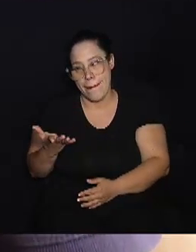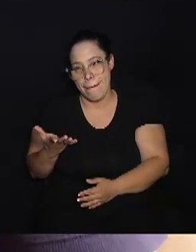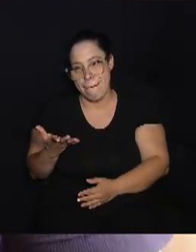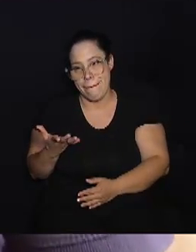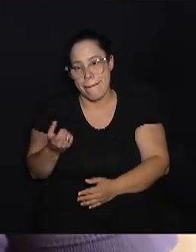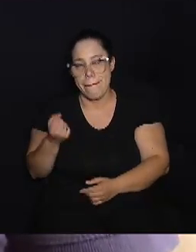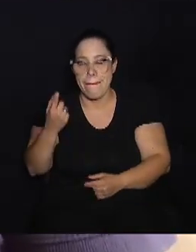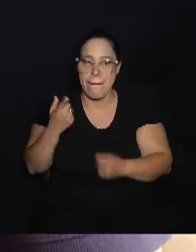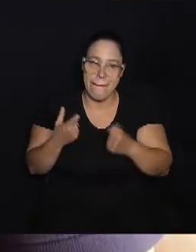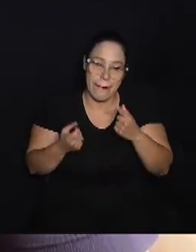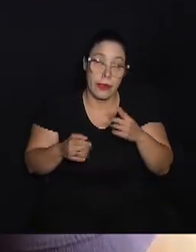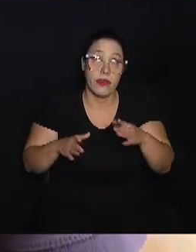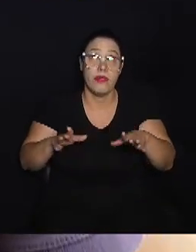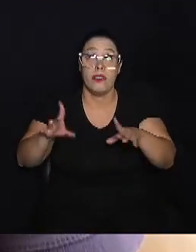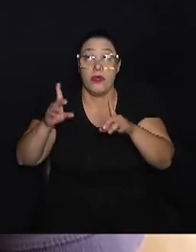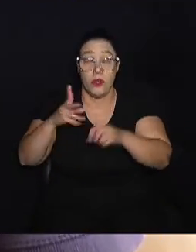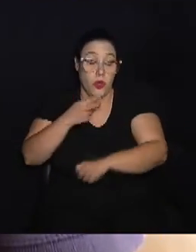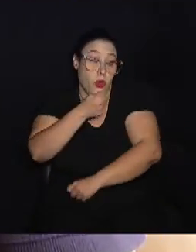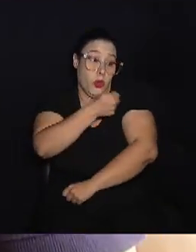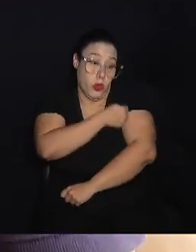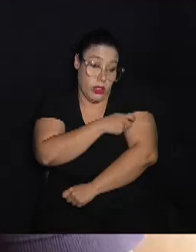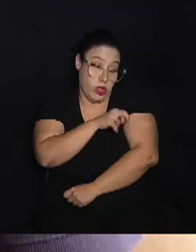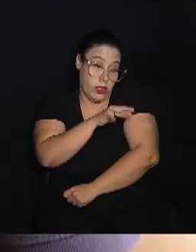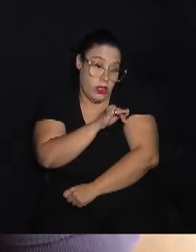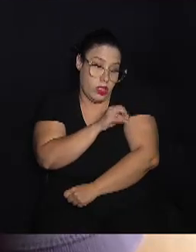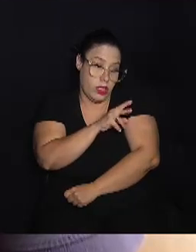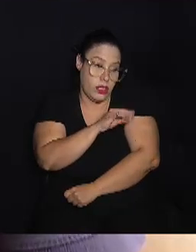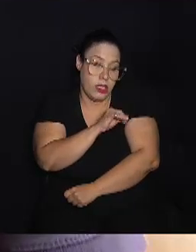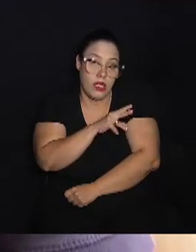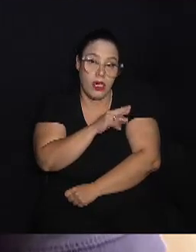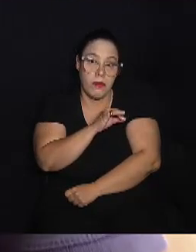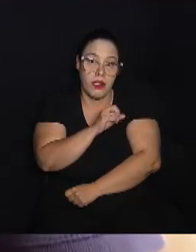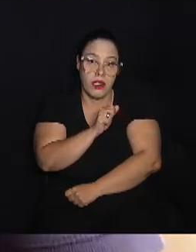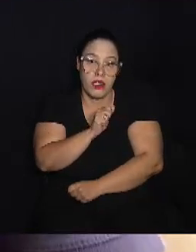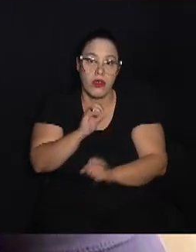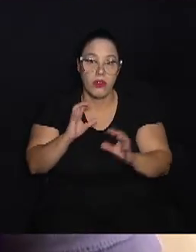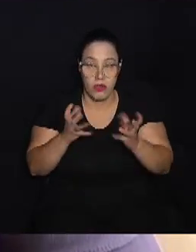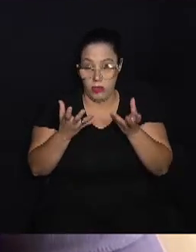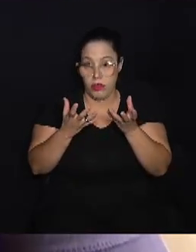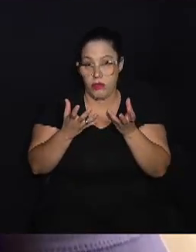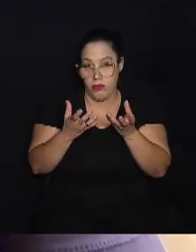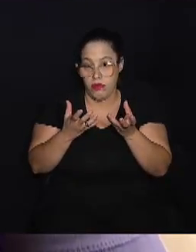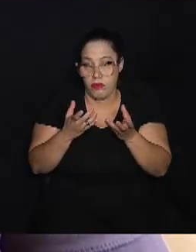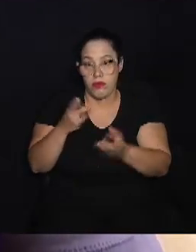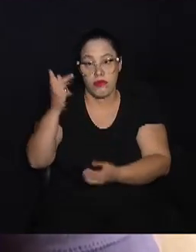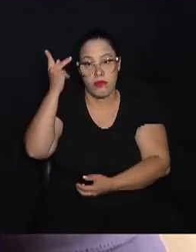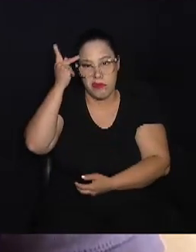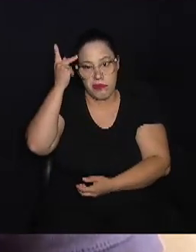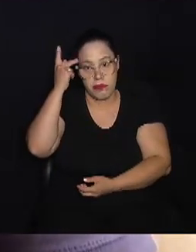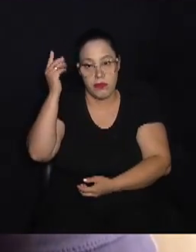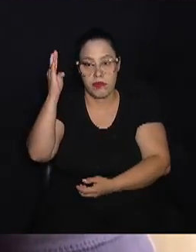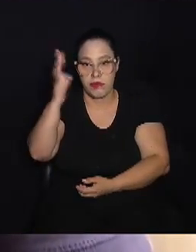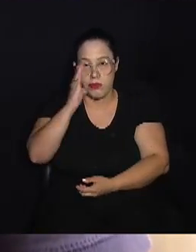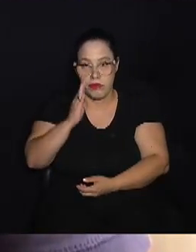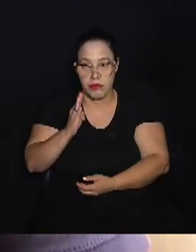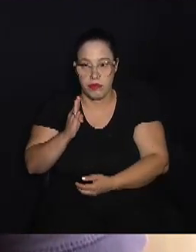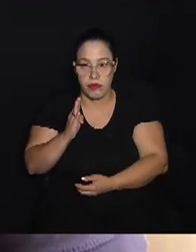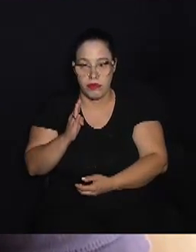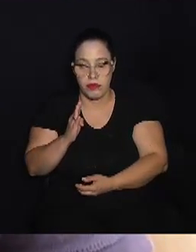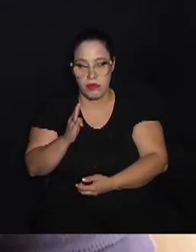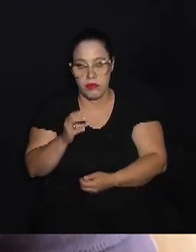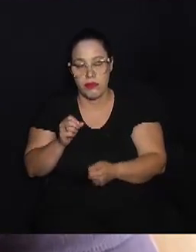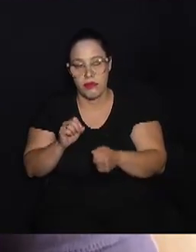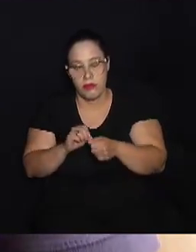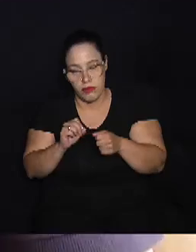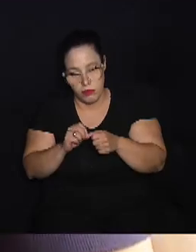com o tempo, graças à vacinação antirrábica, se tinha se feito campanhas, se fazia tanto no estado de São Paulo, no Brasil, né? Se fazia bastante